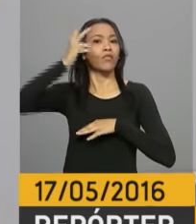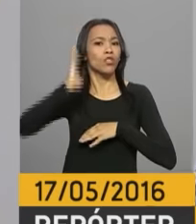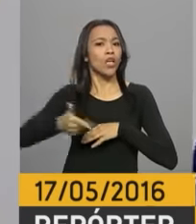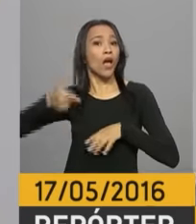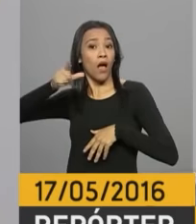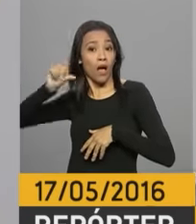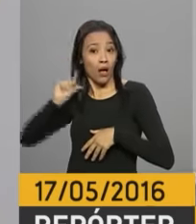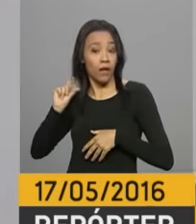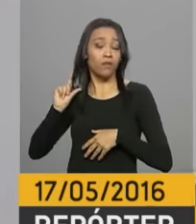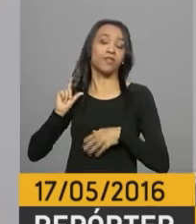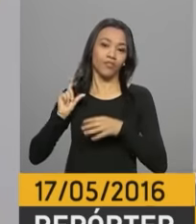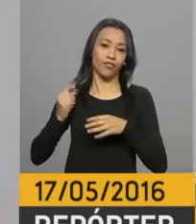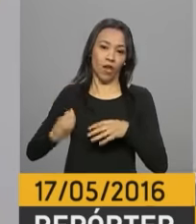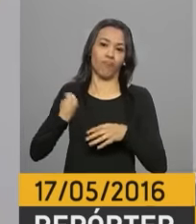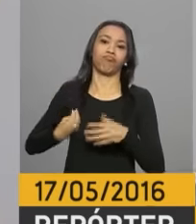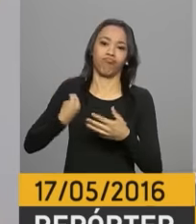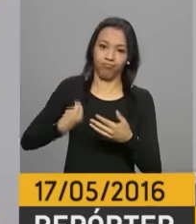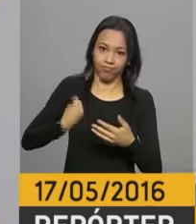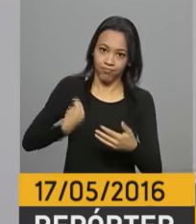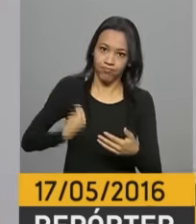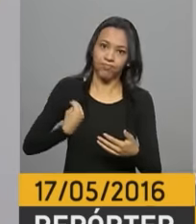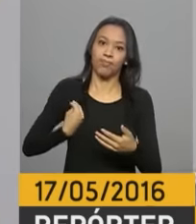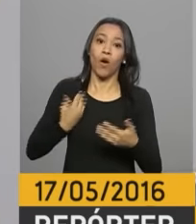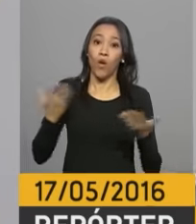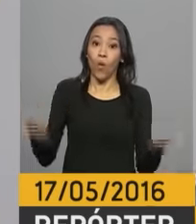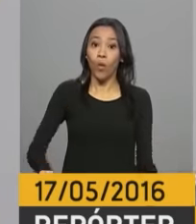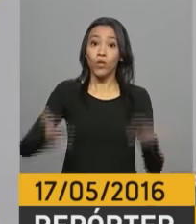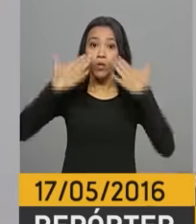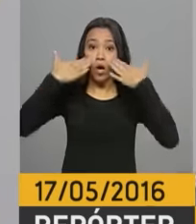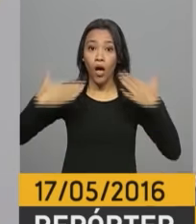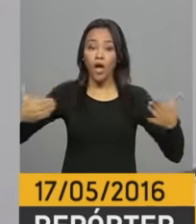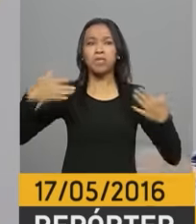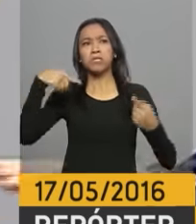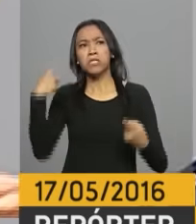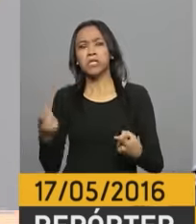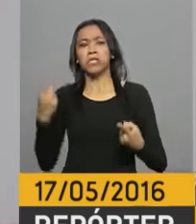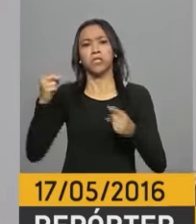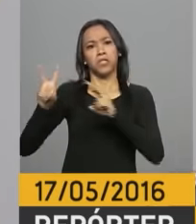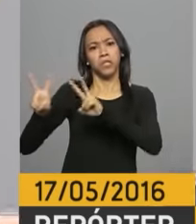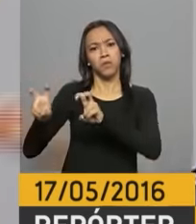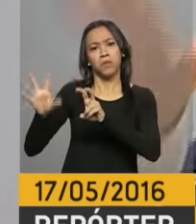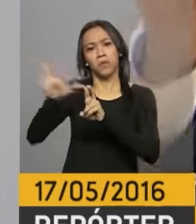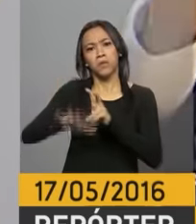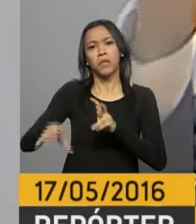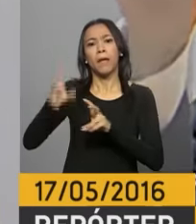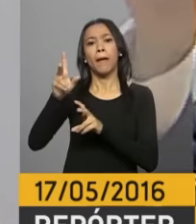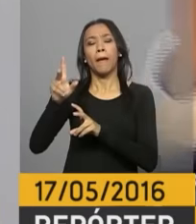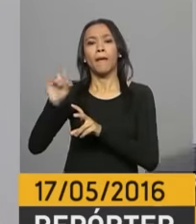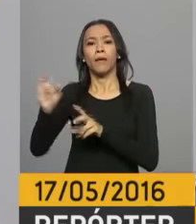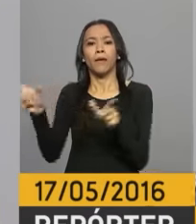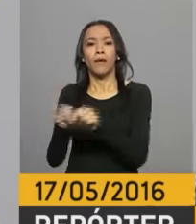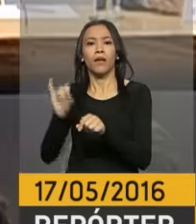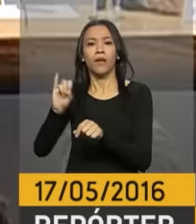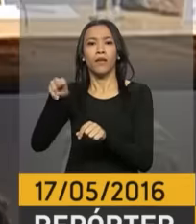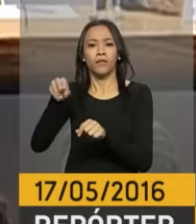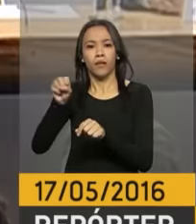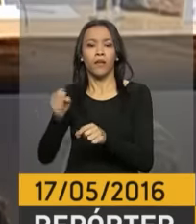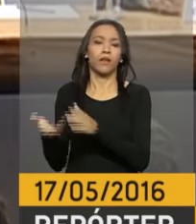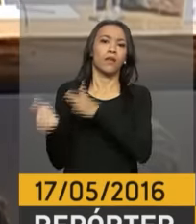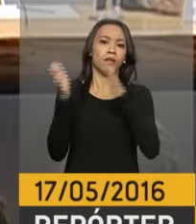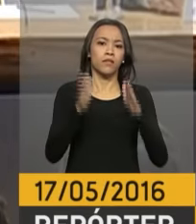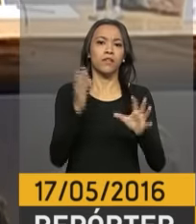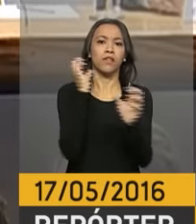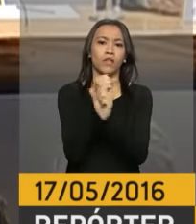sendo anunciada. Seja no Banco Central, seja na Previdência, seja nas contas públicas, seja nas propostas de